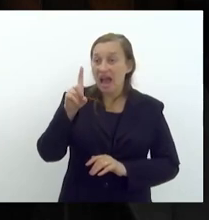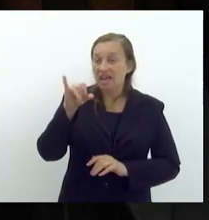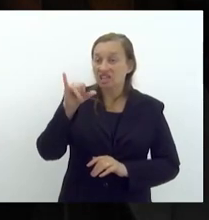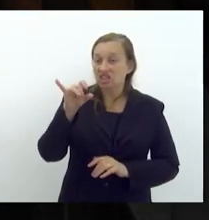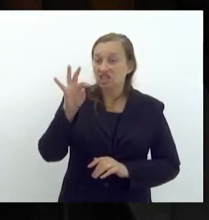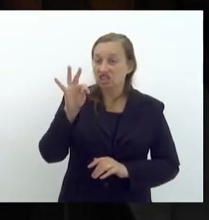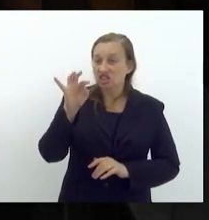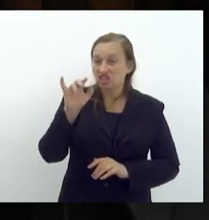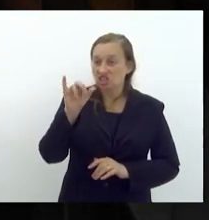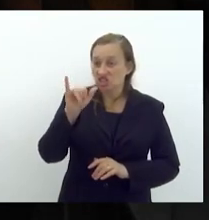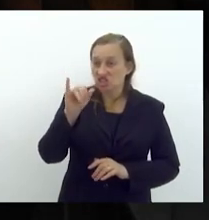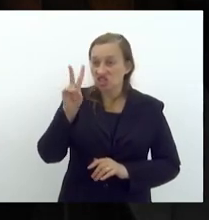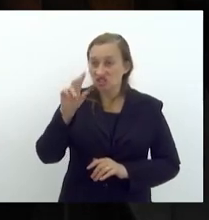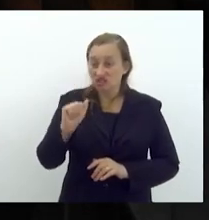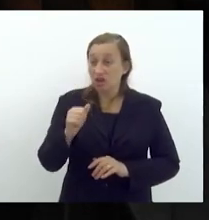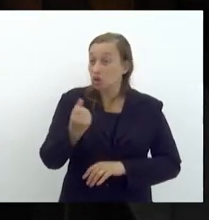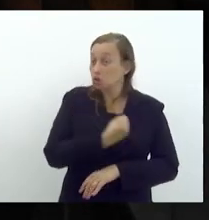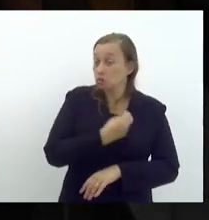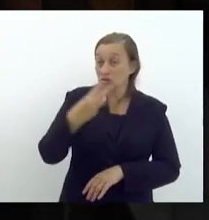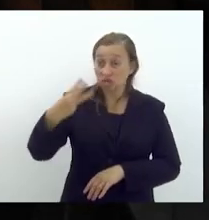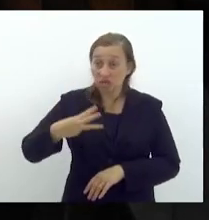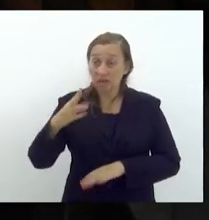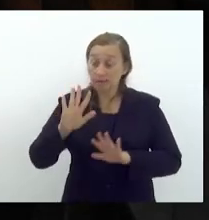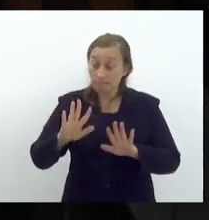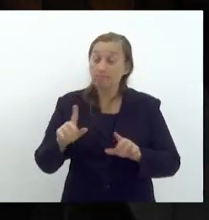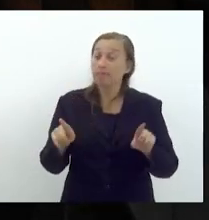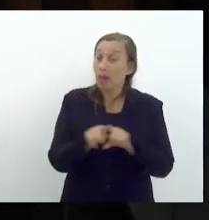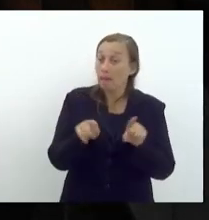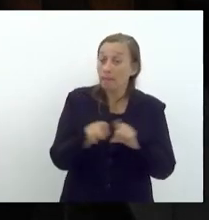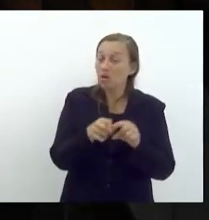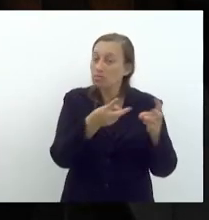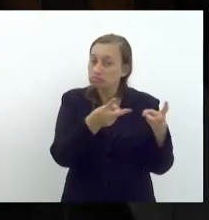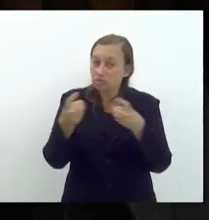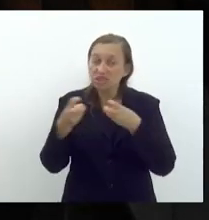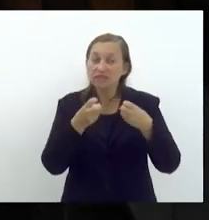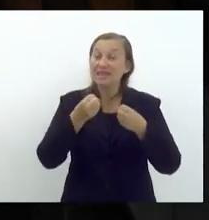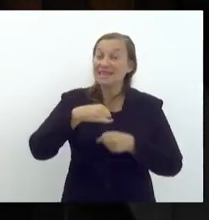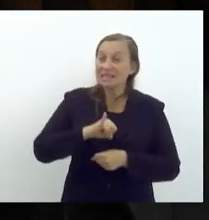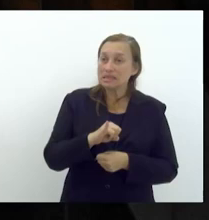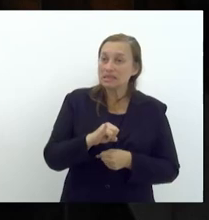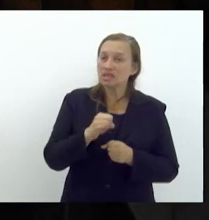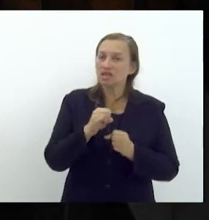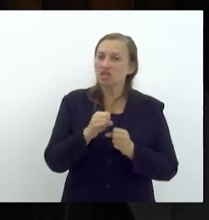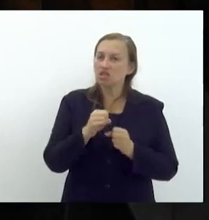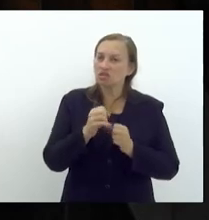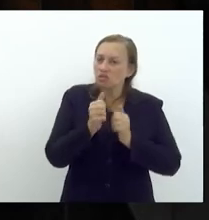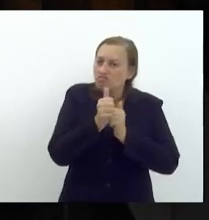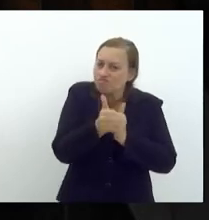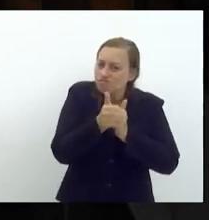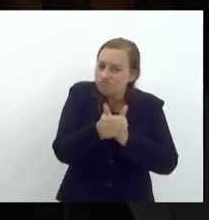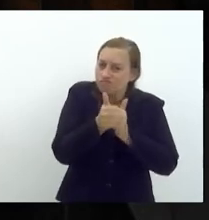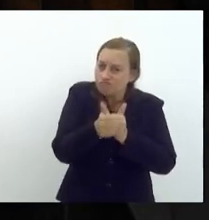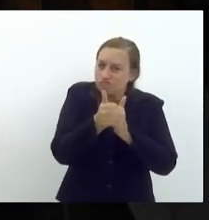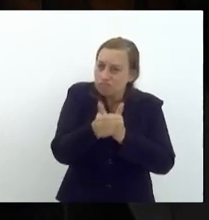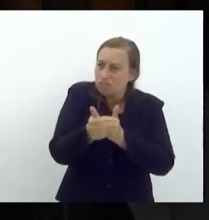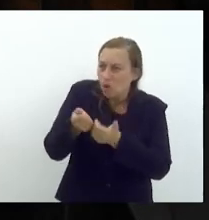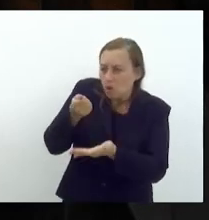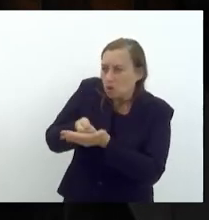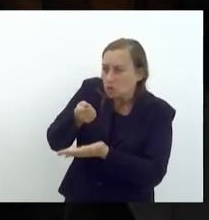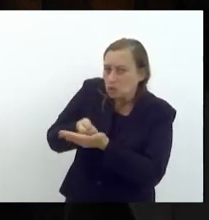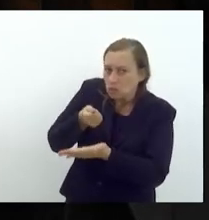sustentar porque verifico também que se a gente for o pé da letra exigir